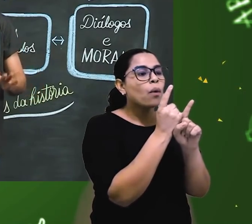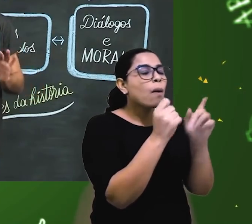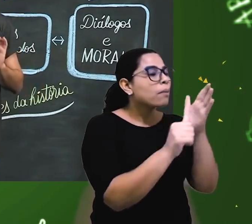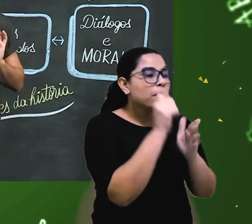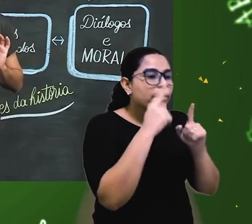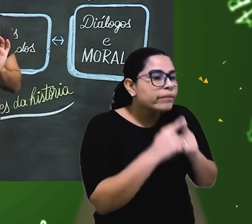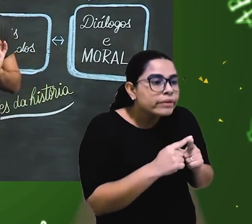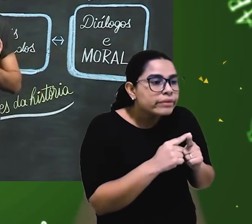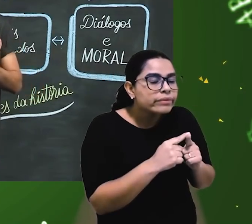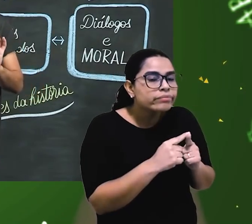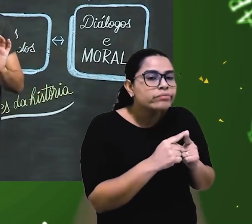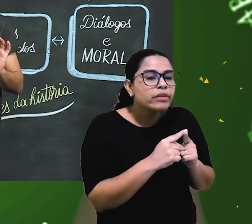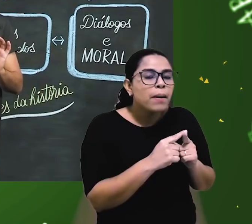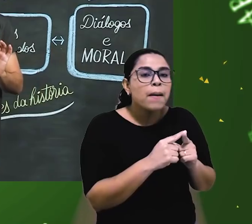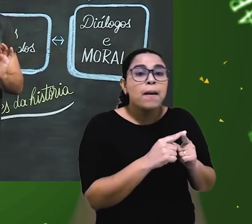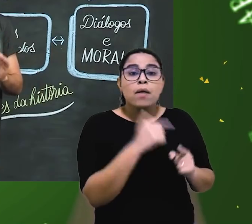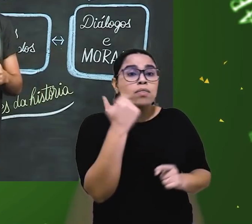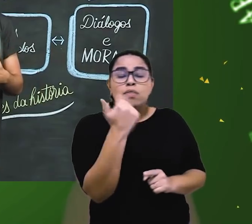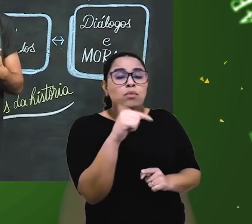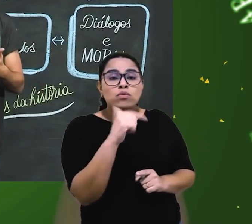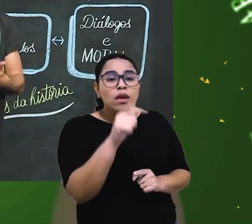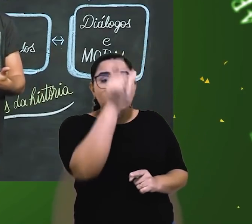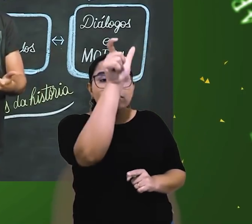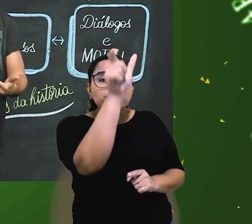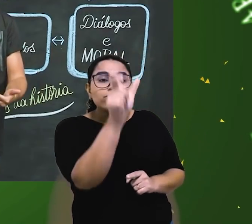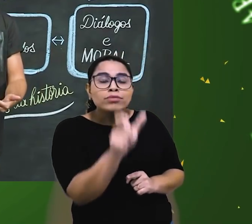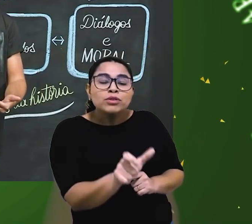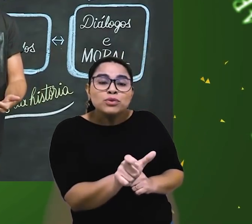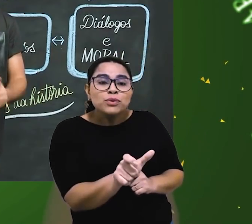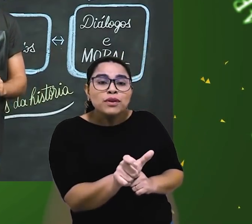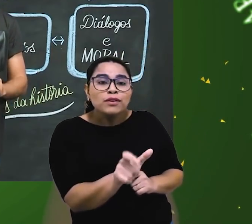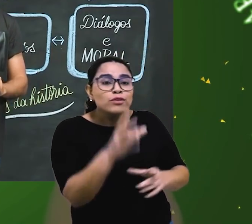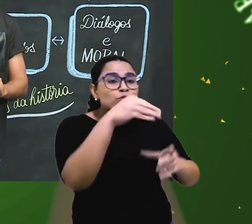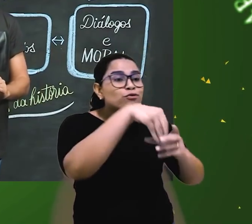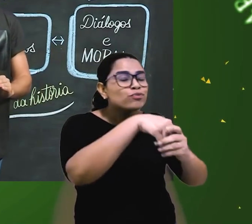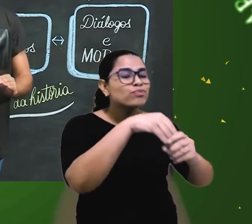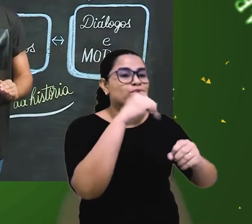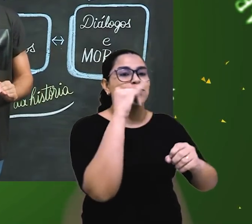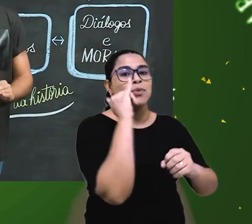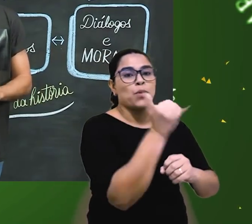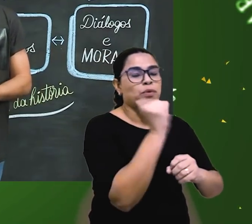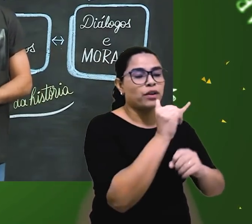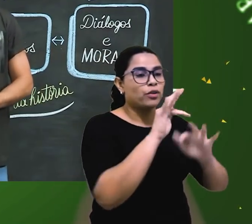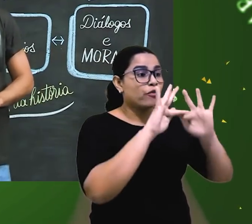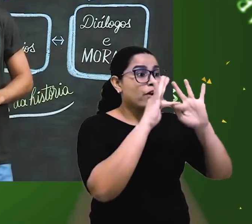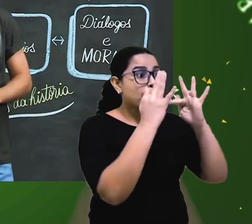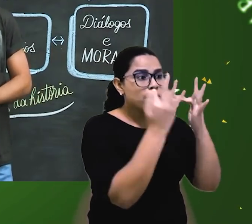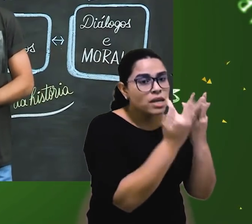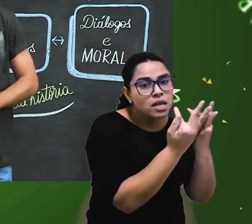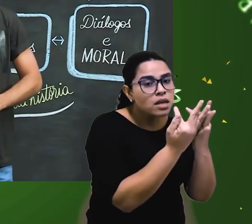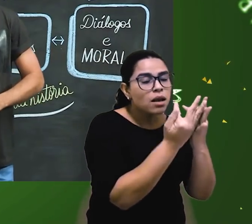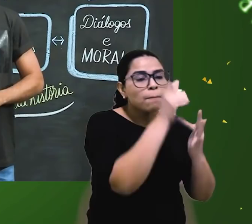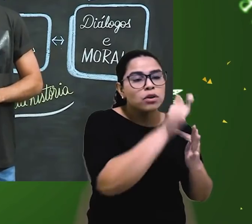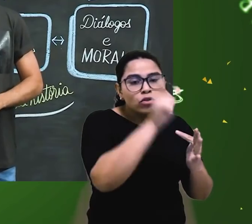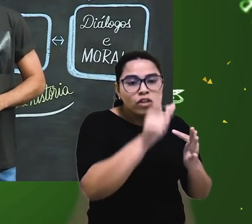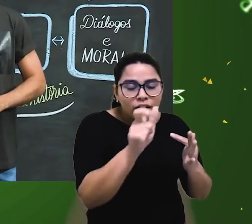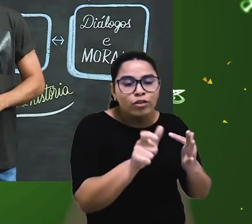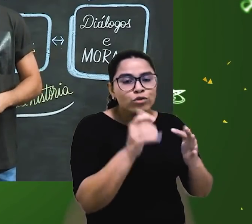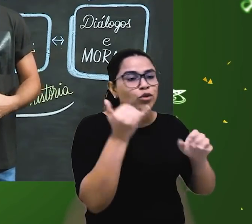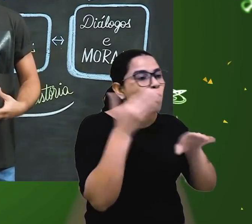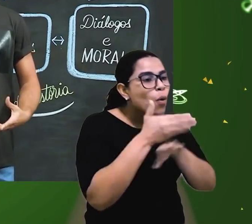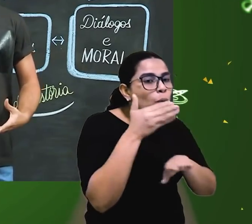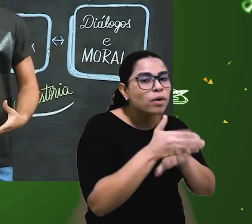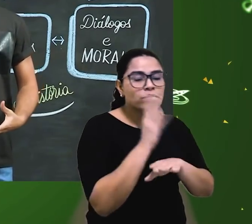pela primeira vez. Não há nenhum membro desta família narrando a história. Então, quando isso acontece, a gente chama de narração em